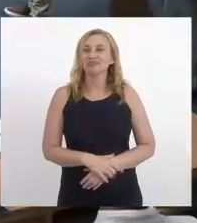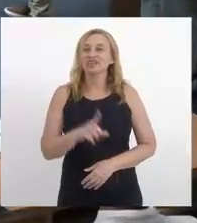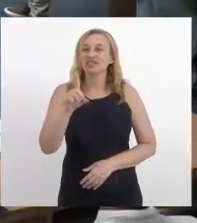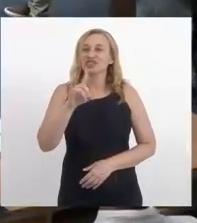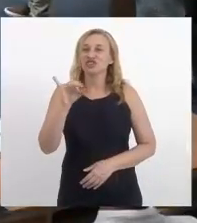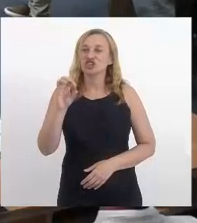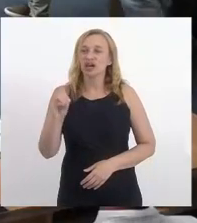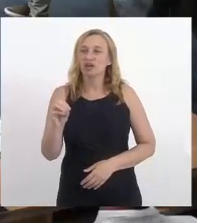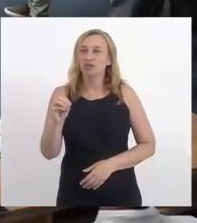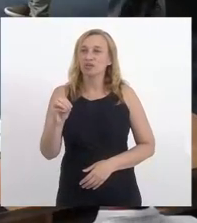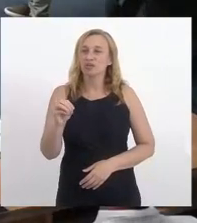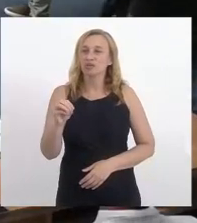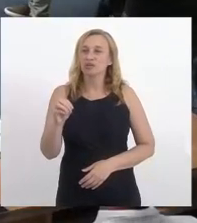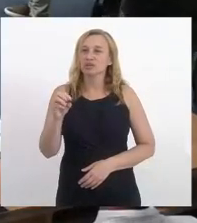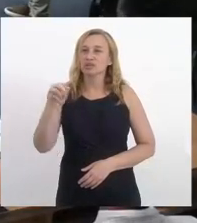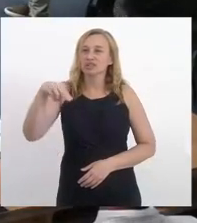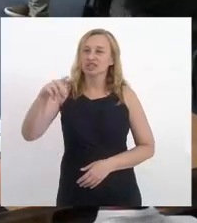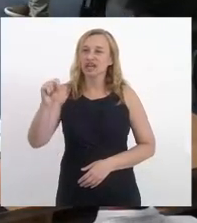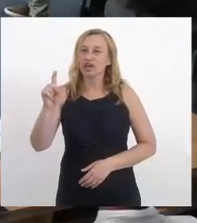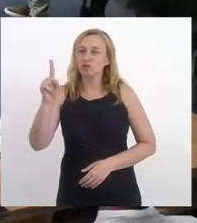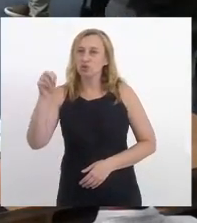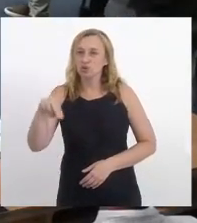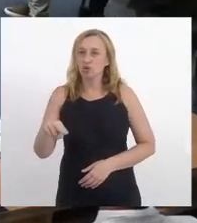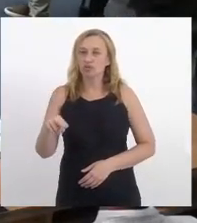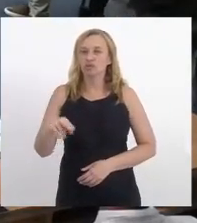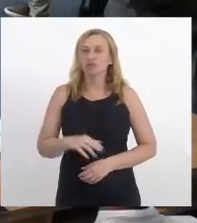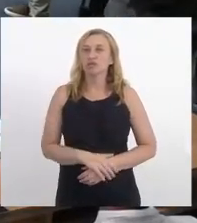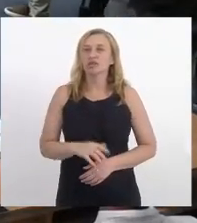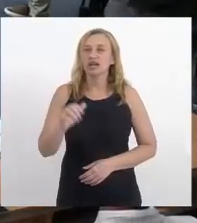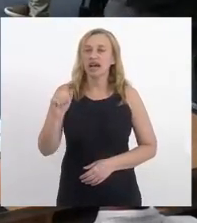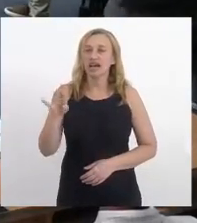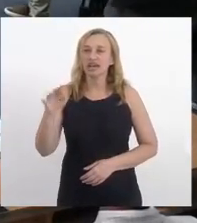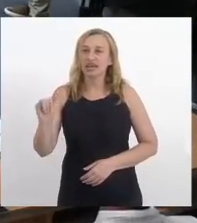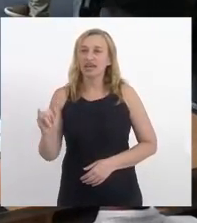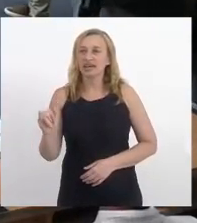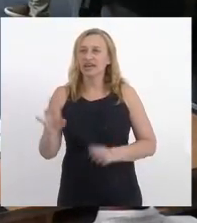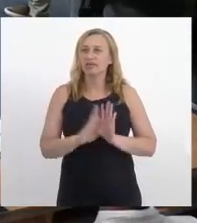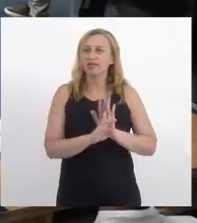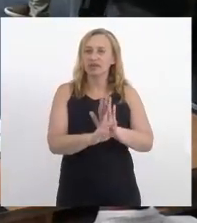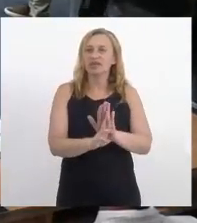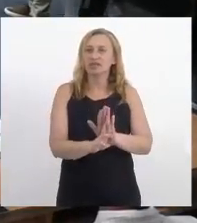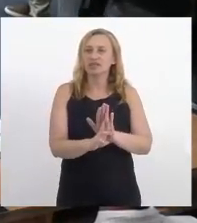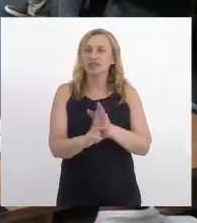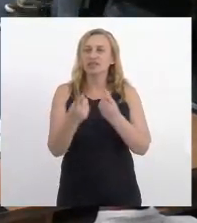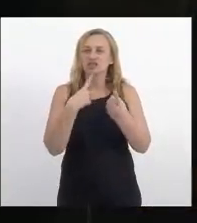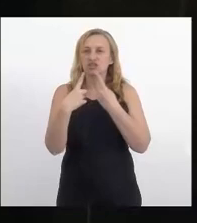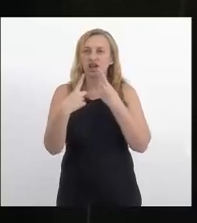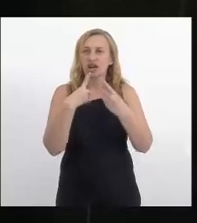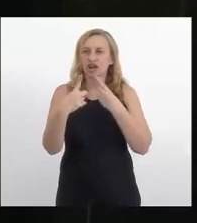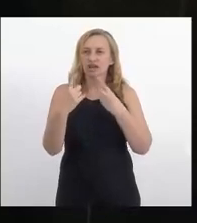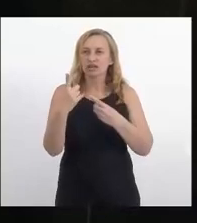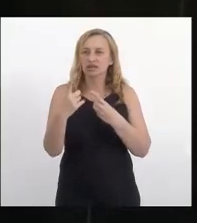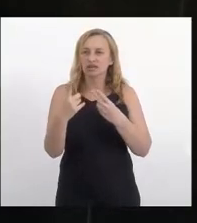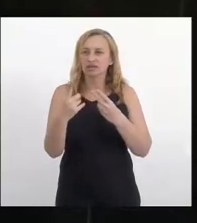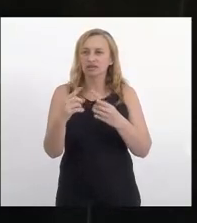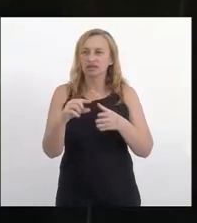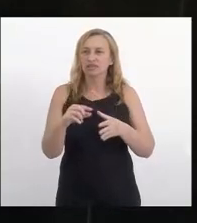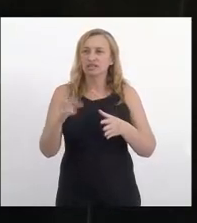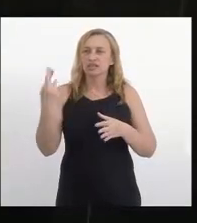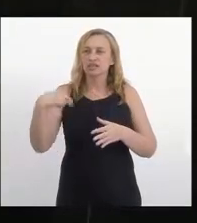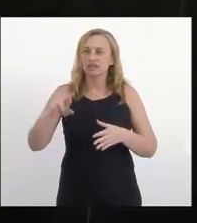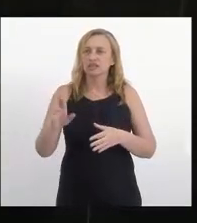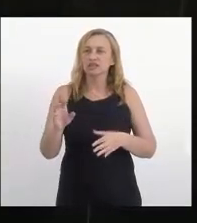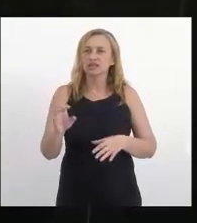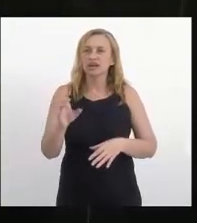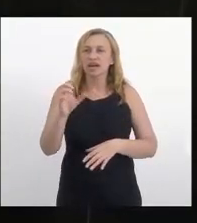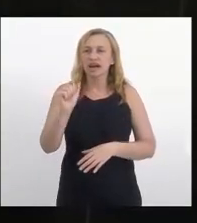Diácono Nelson Augusto dos Santos Águia, representante do diálogo interreligioso da Arquidiocese do Rio